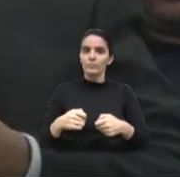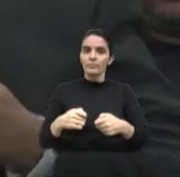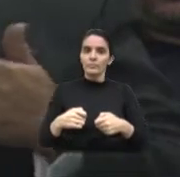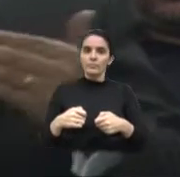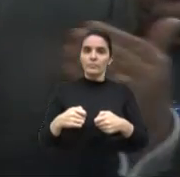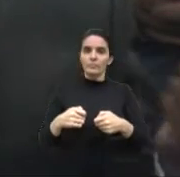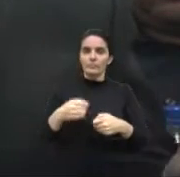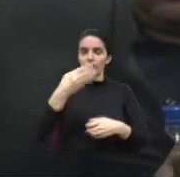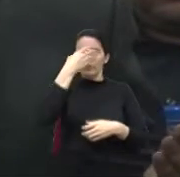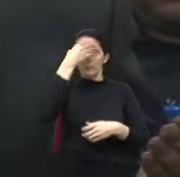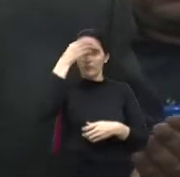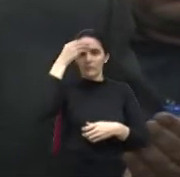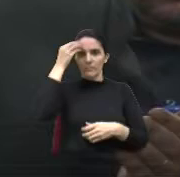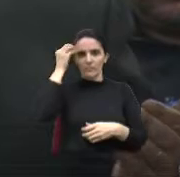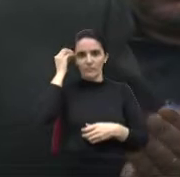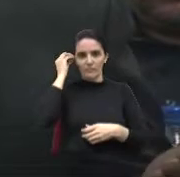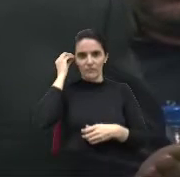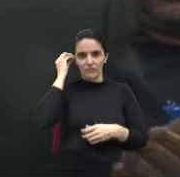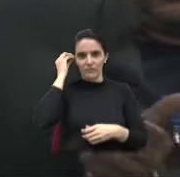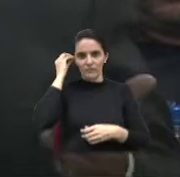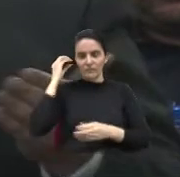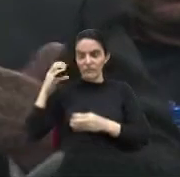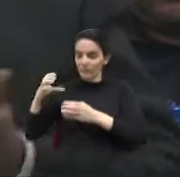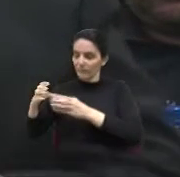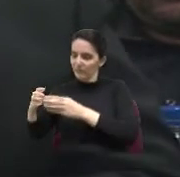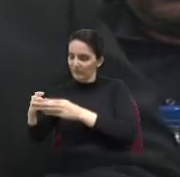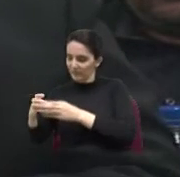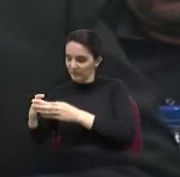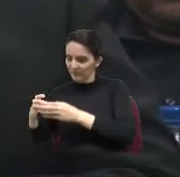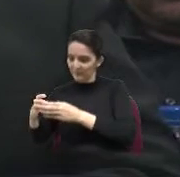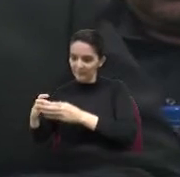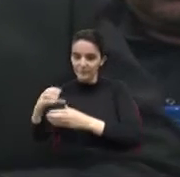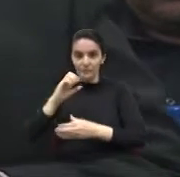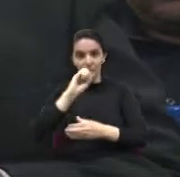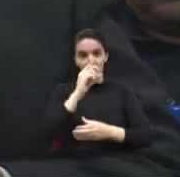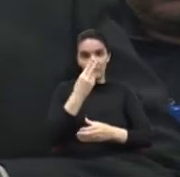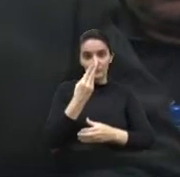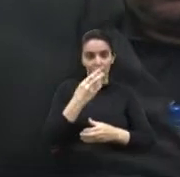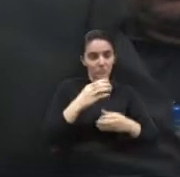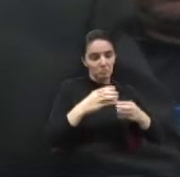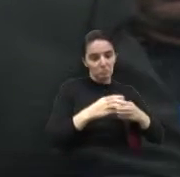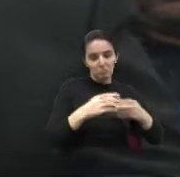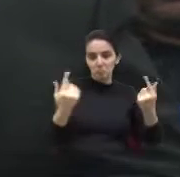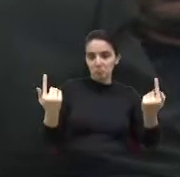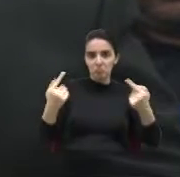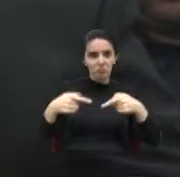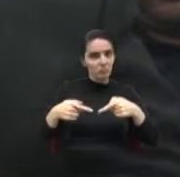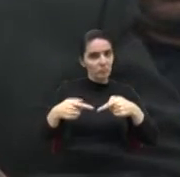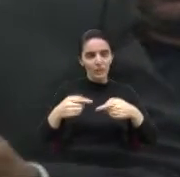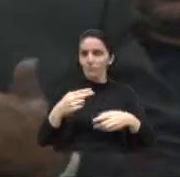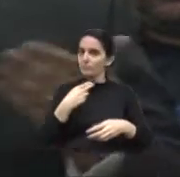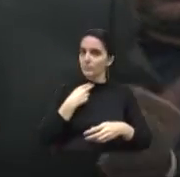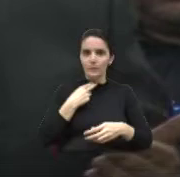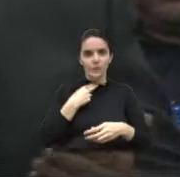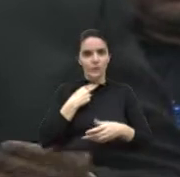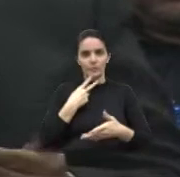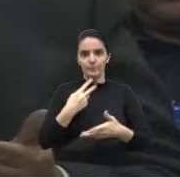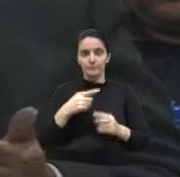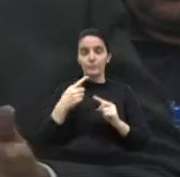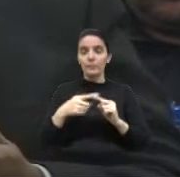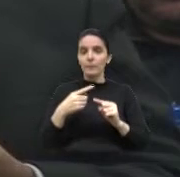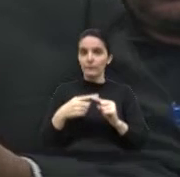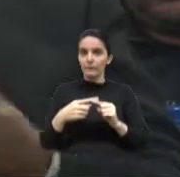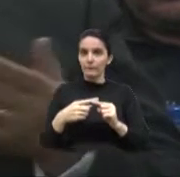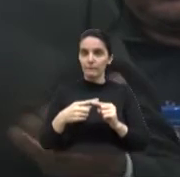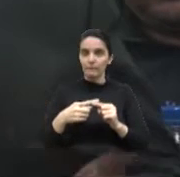as posições de base e de oposição. Porque quando se